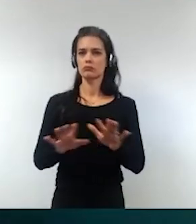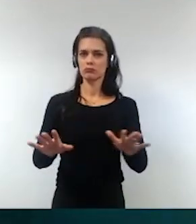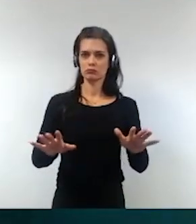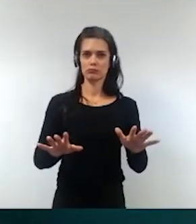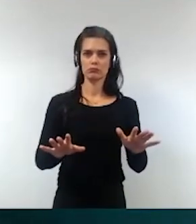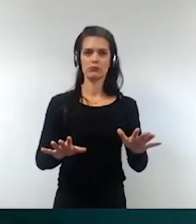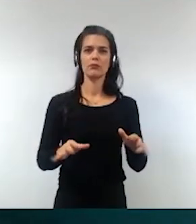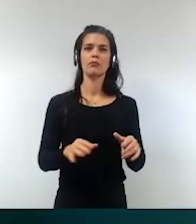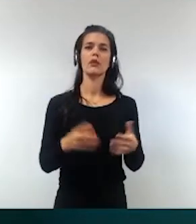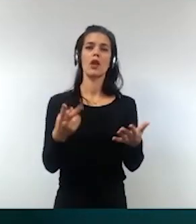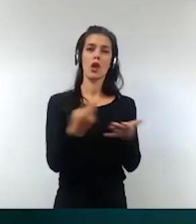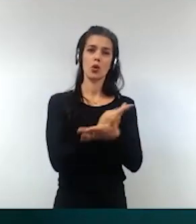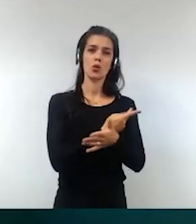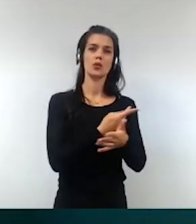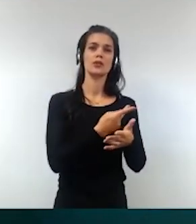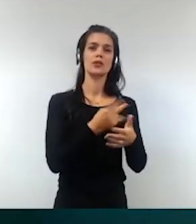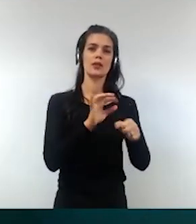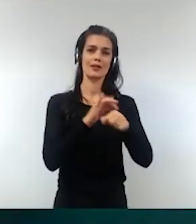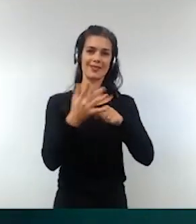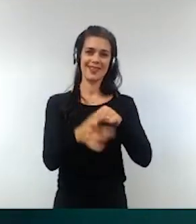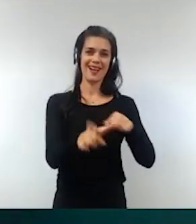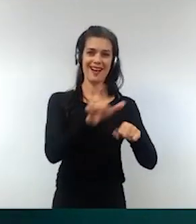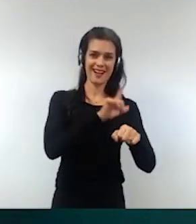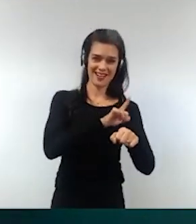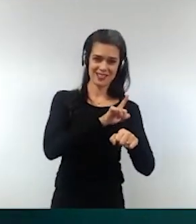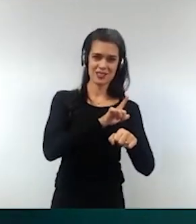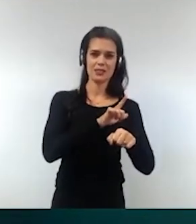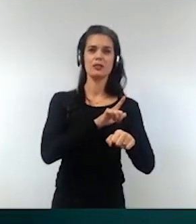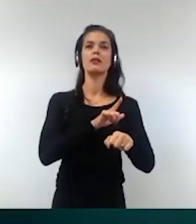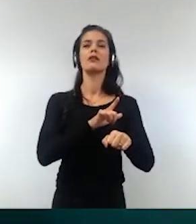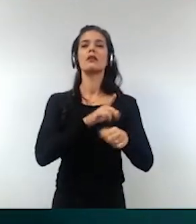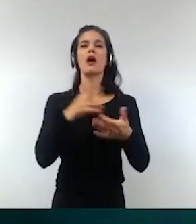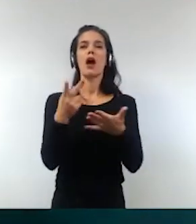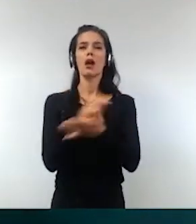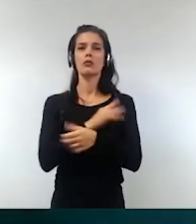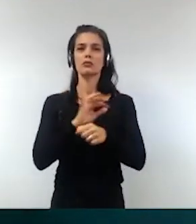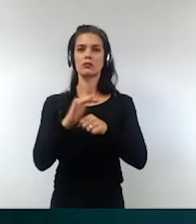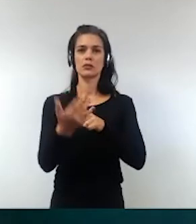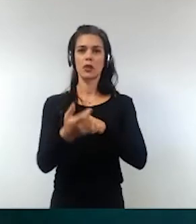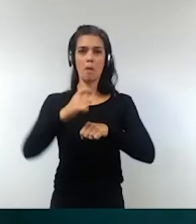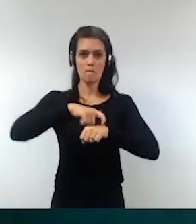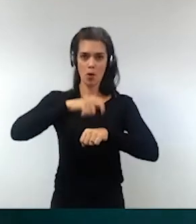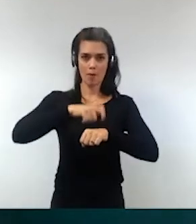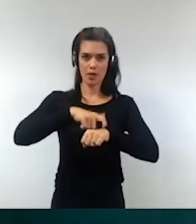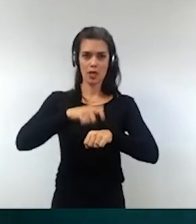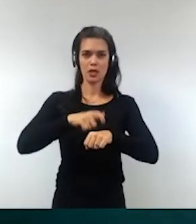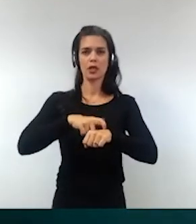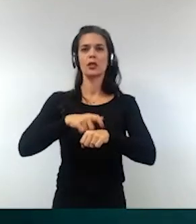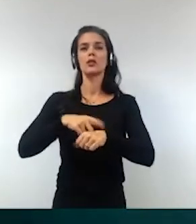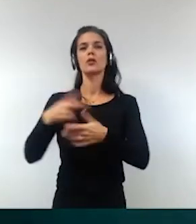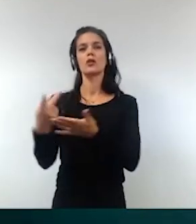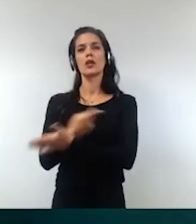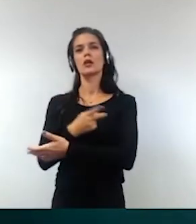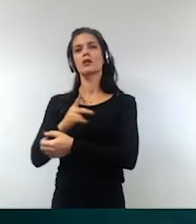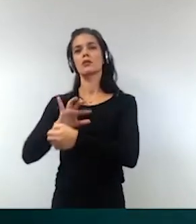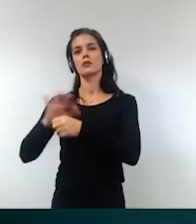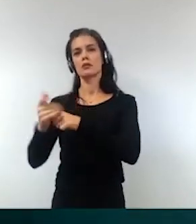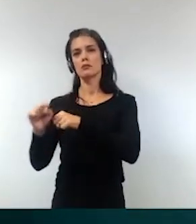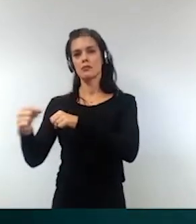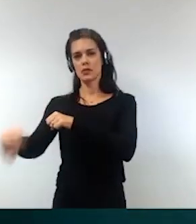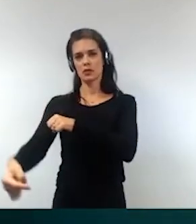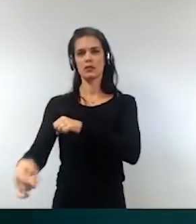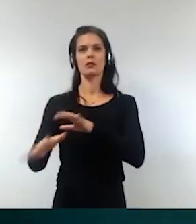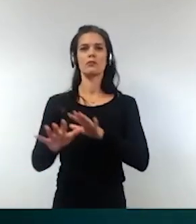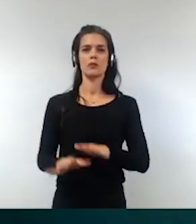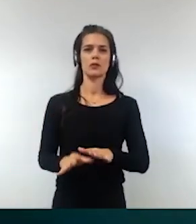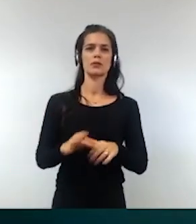tudo sossegar um pouco. E acho que a Samantha já deu o tom aí, né? Ela já, inclusive, falou da recomendação do CNJ. Nesse sentido, eu acho